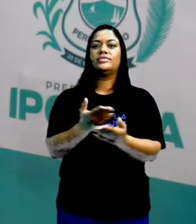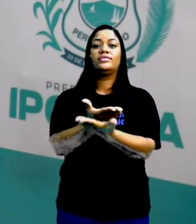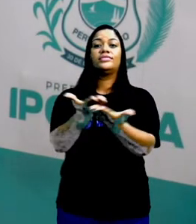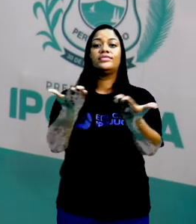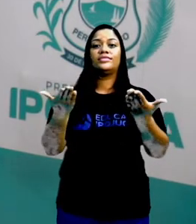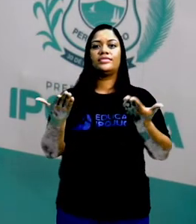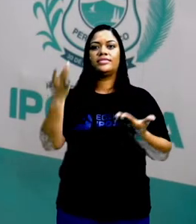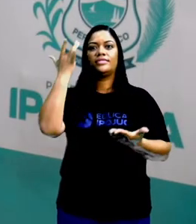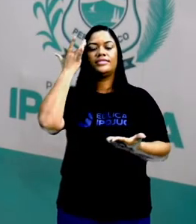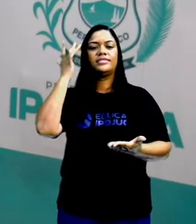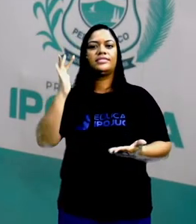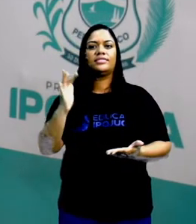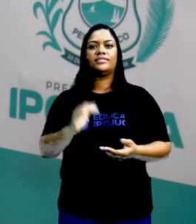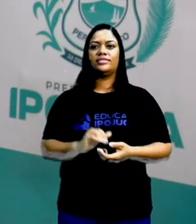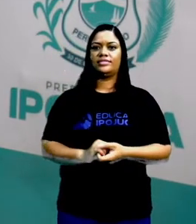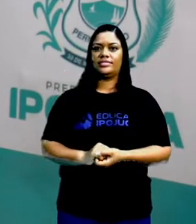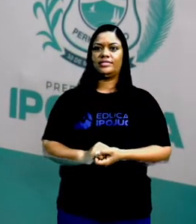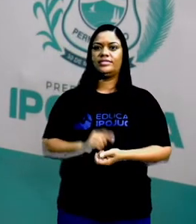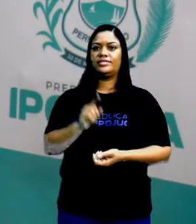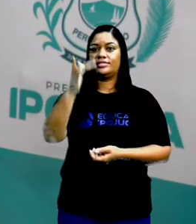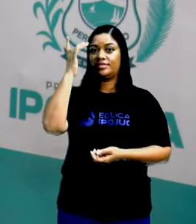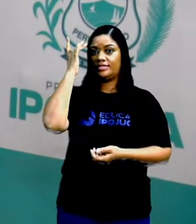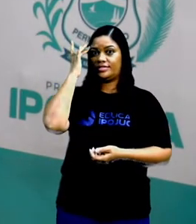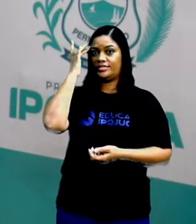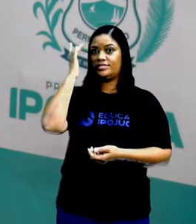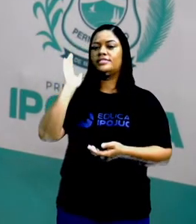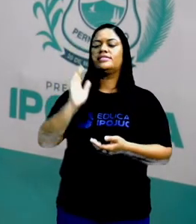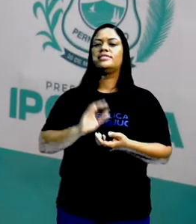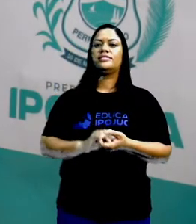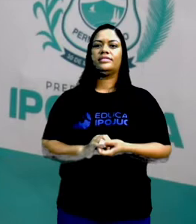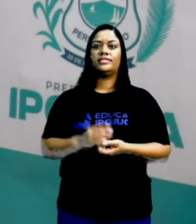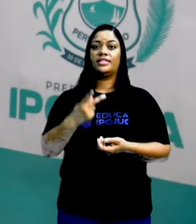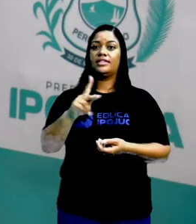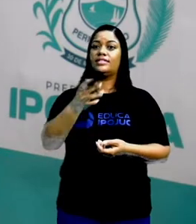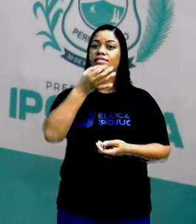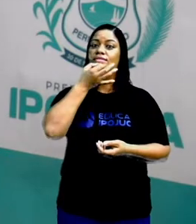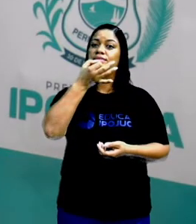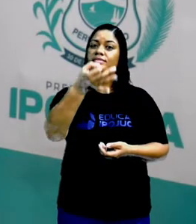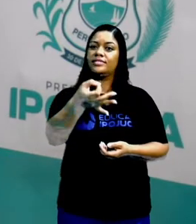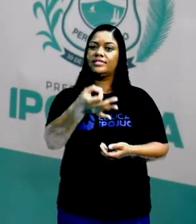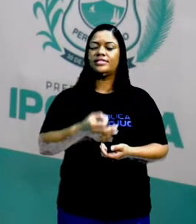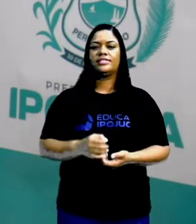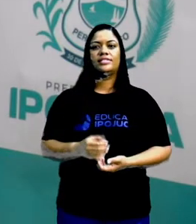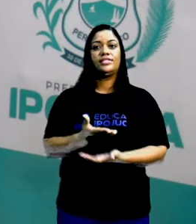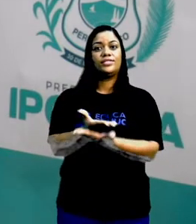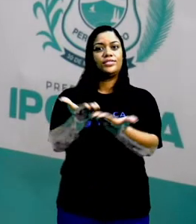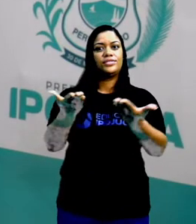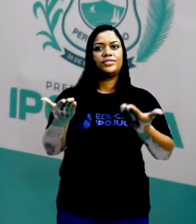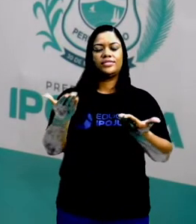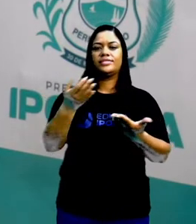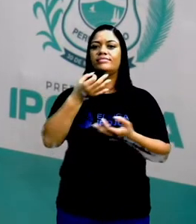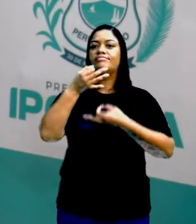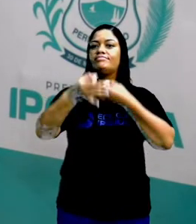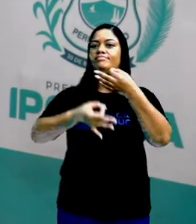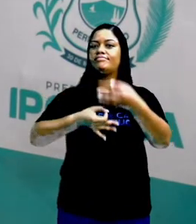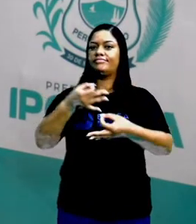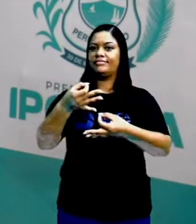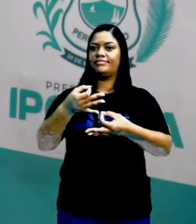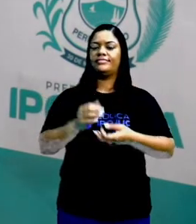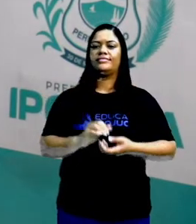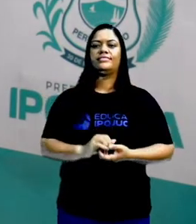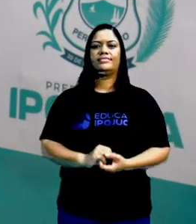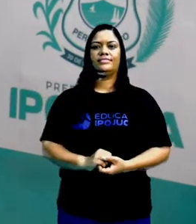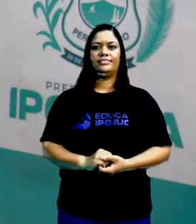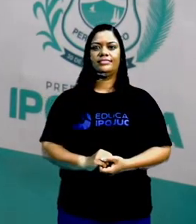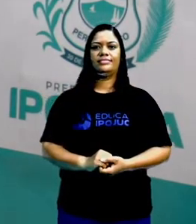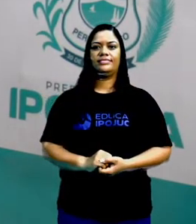vocês pensam sobre isso? O que você pensa sobre isso é a sua opinião, é o que você acha, tá bom? E